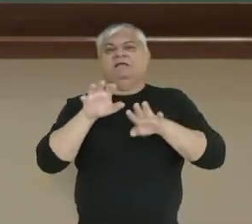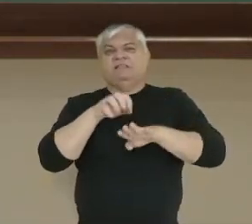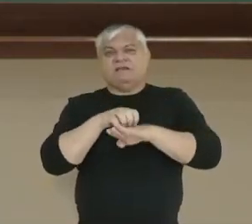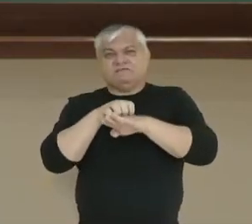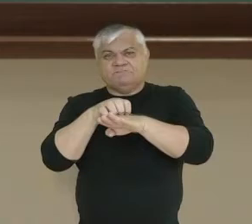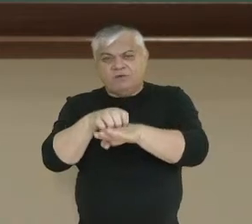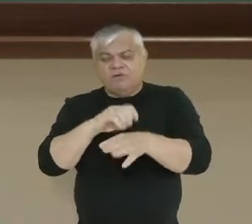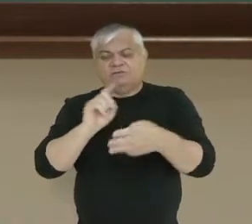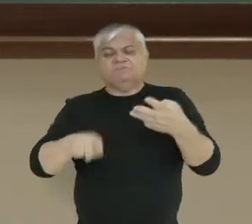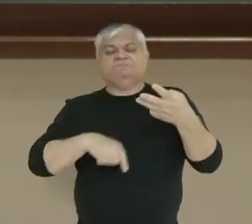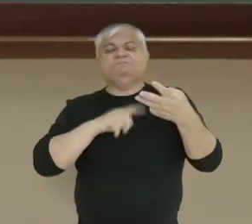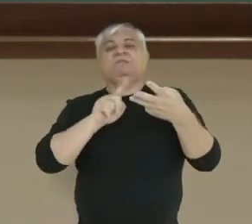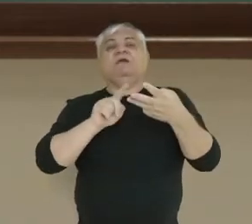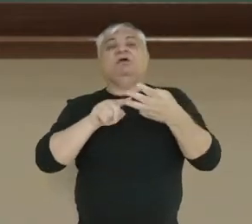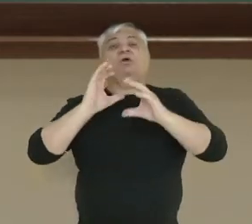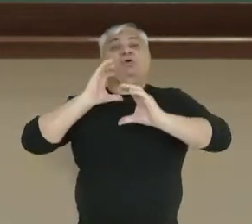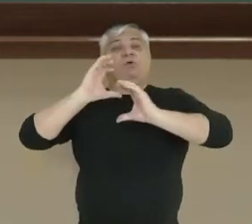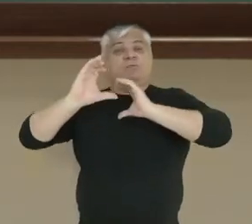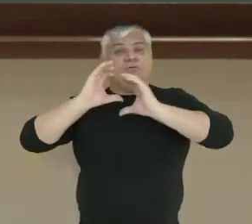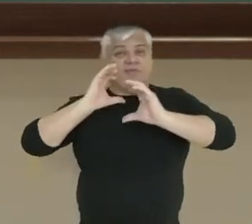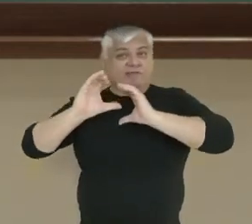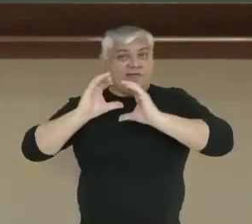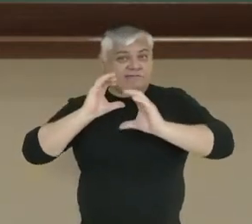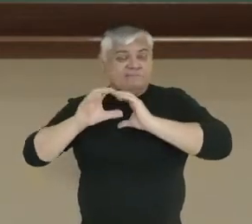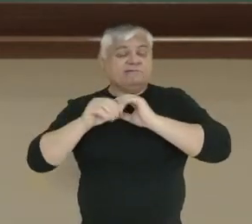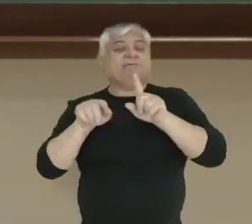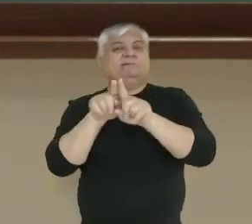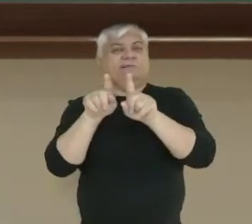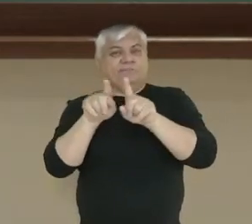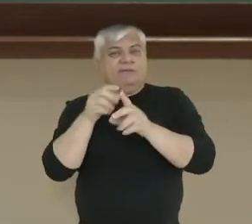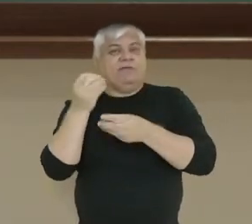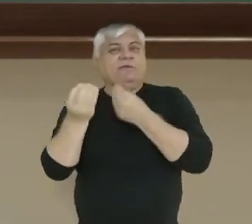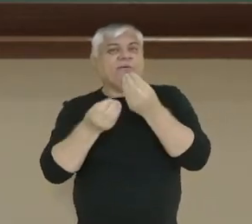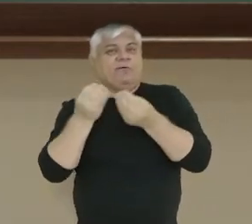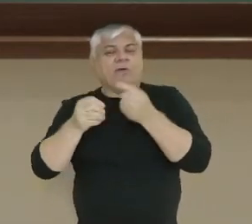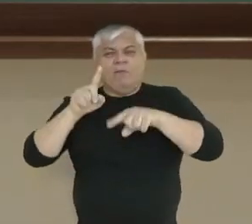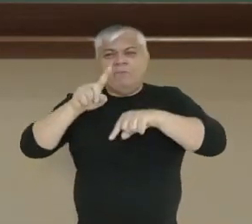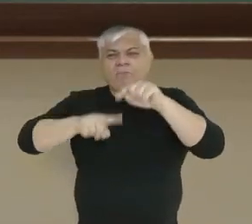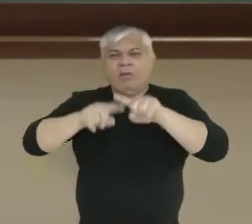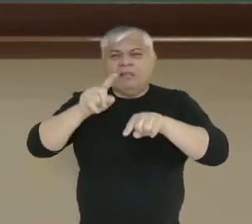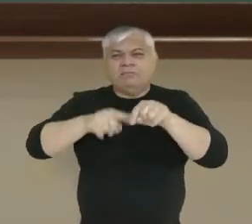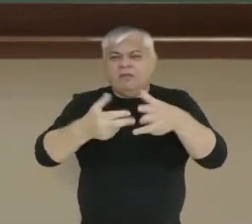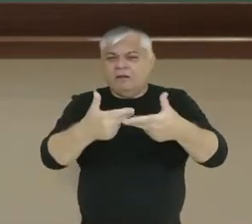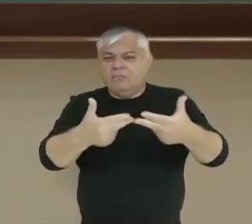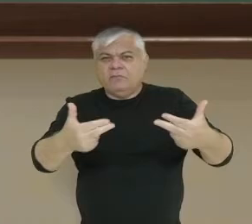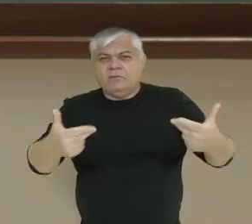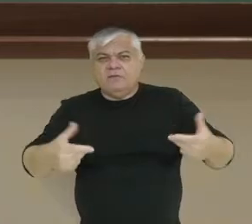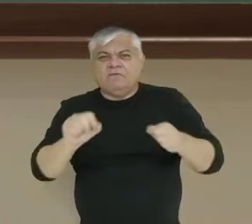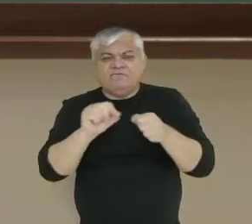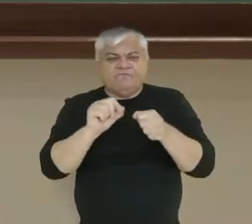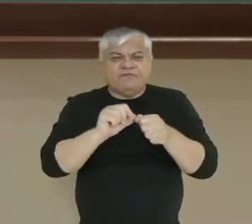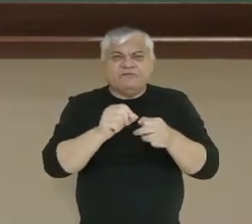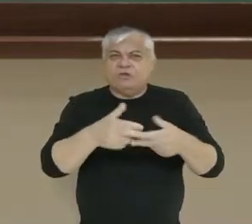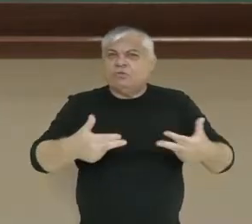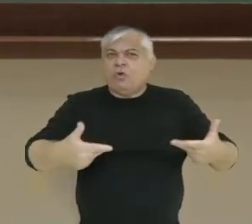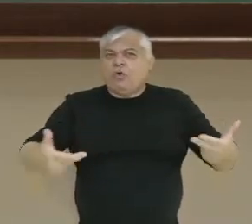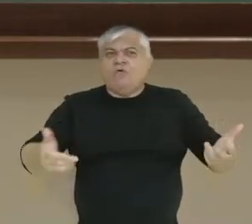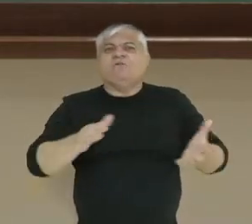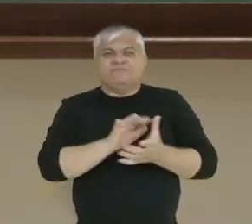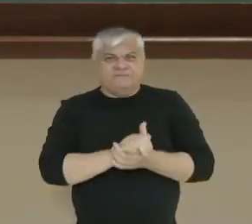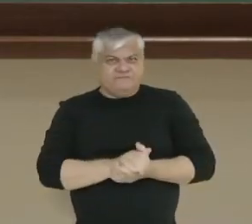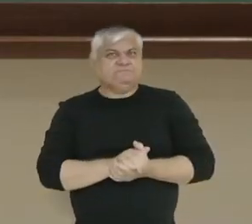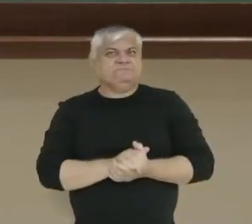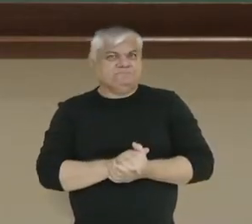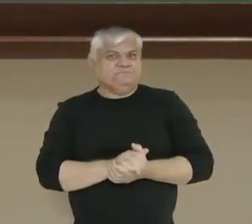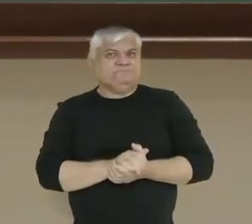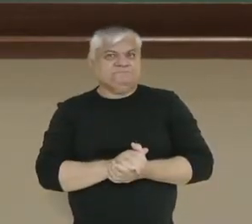de transporte, são a aplicação diferentes de matérias-primas para novas indústrias, né?